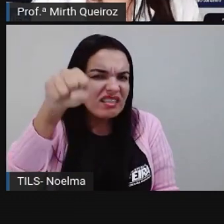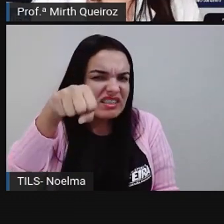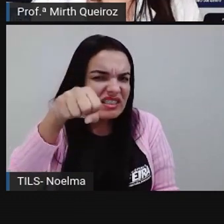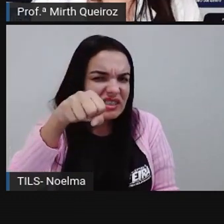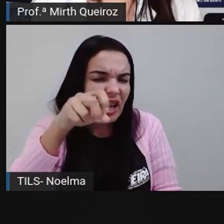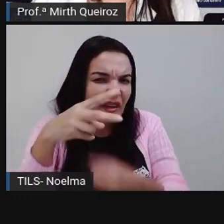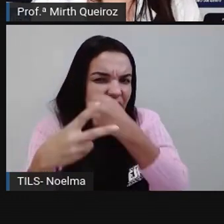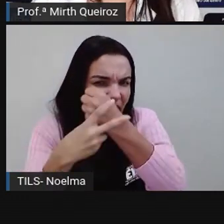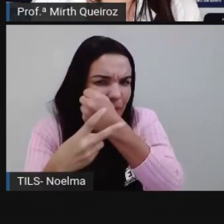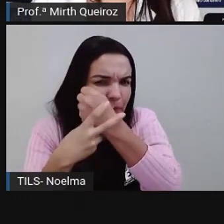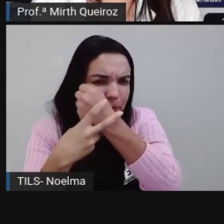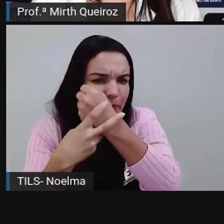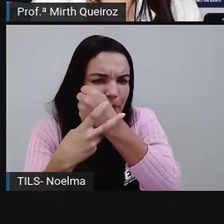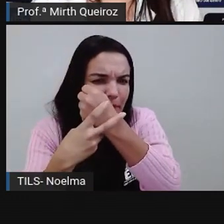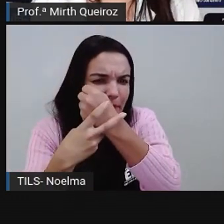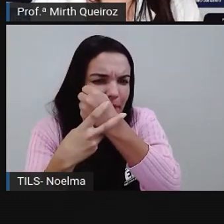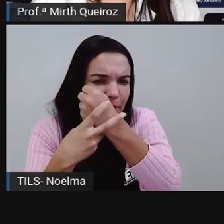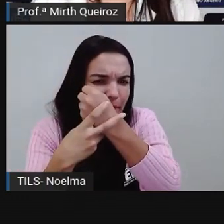Amoroso é verbo?